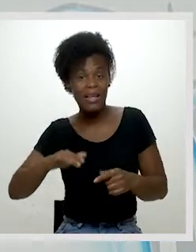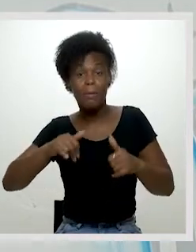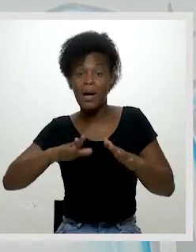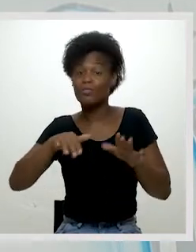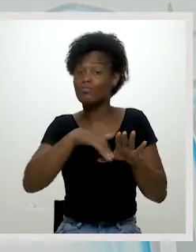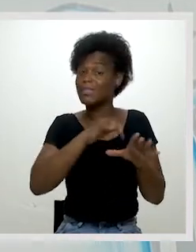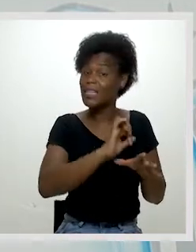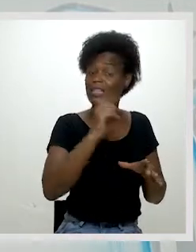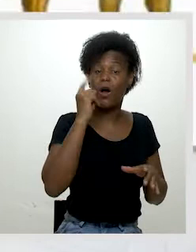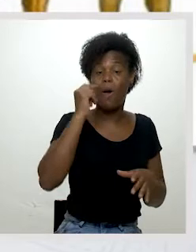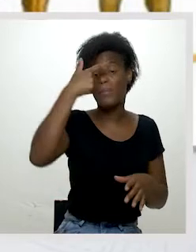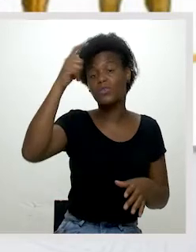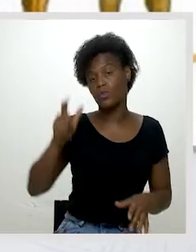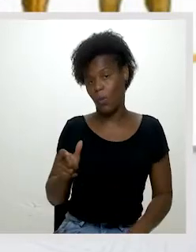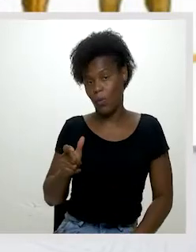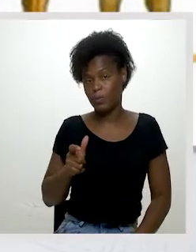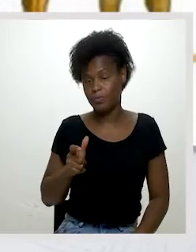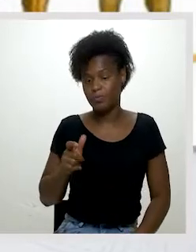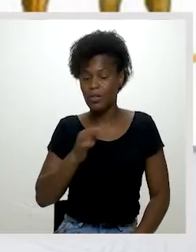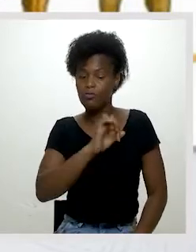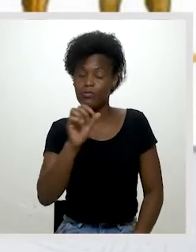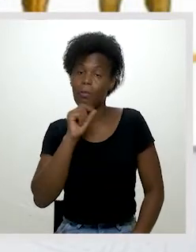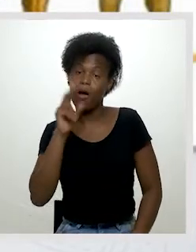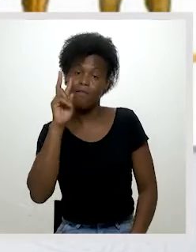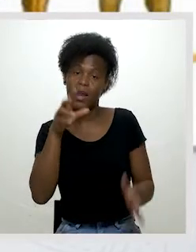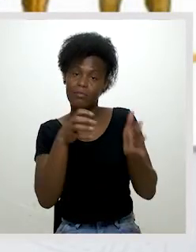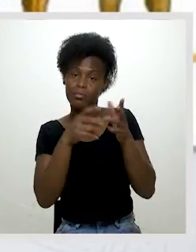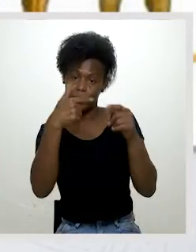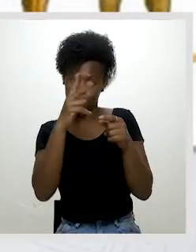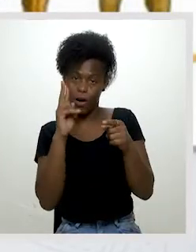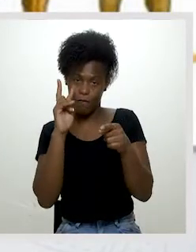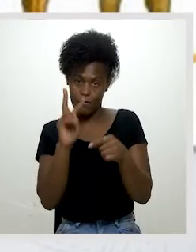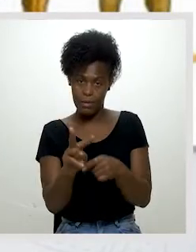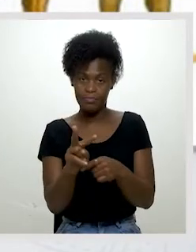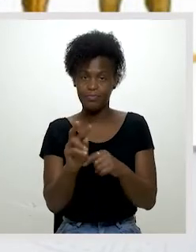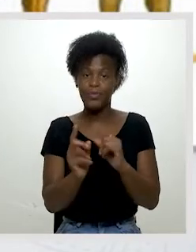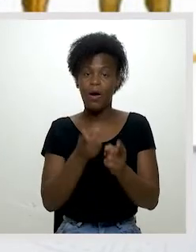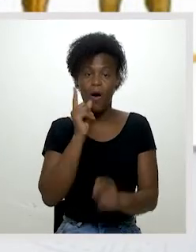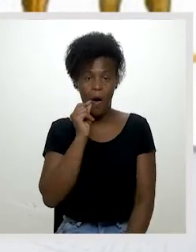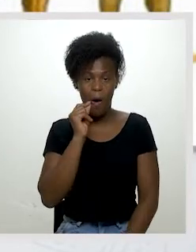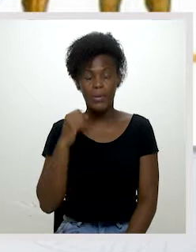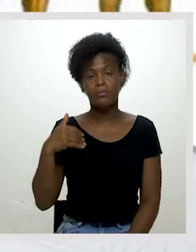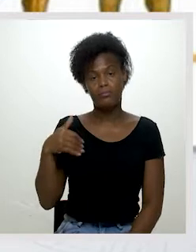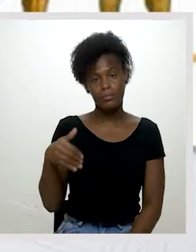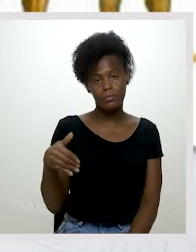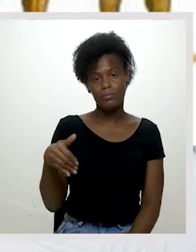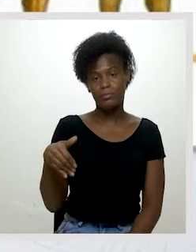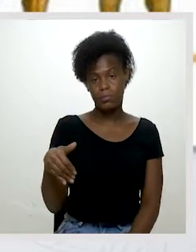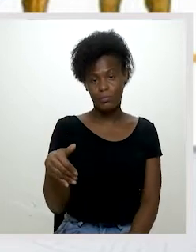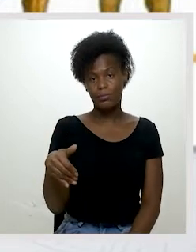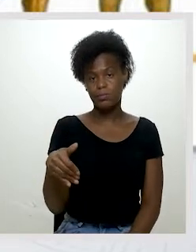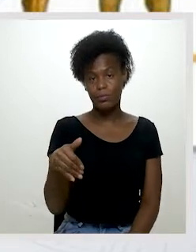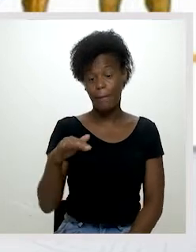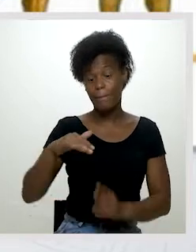espécie humana. Então podem ver na vossa tela que o homem foi ficando,